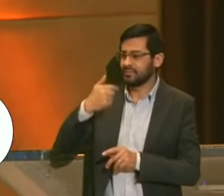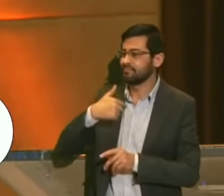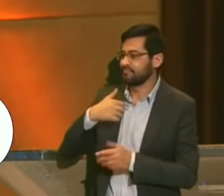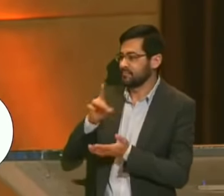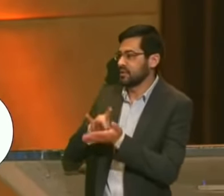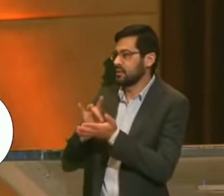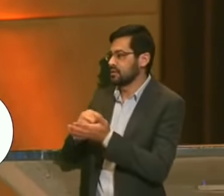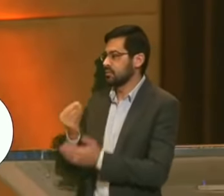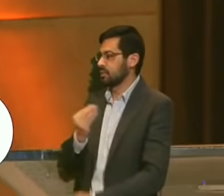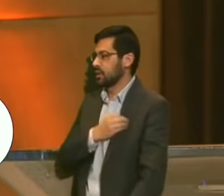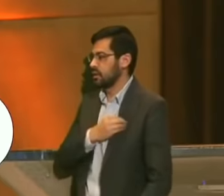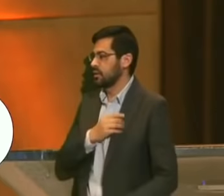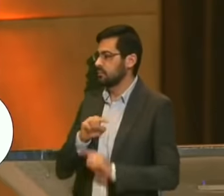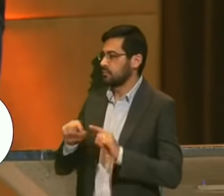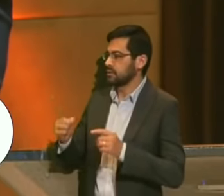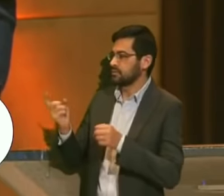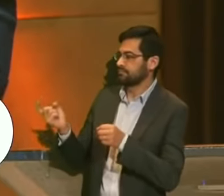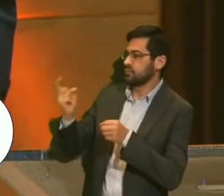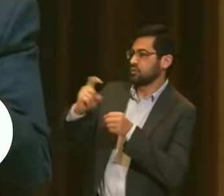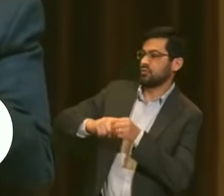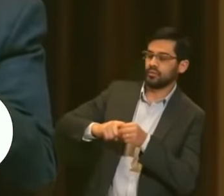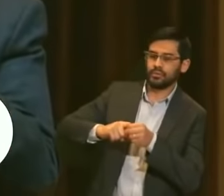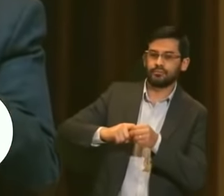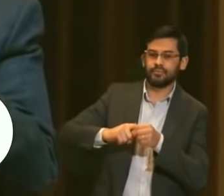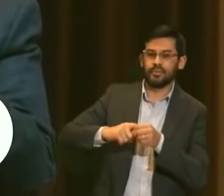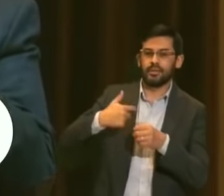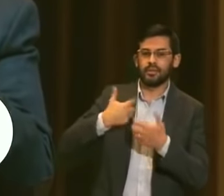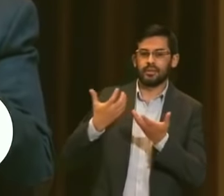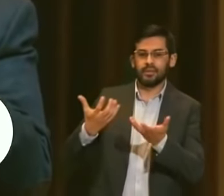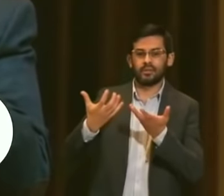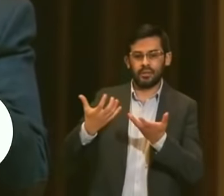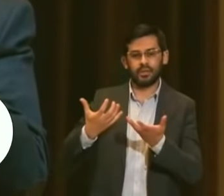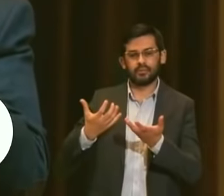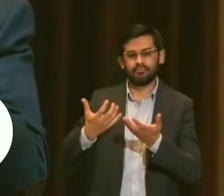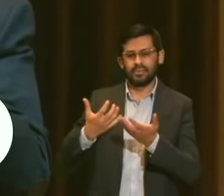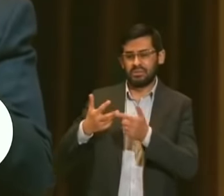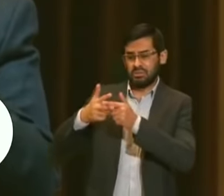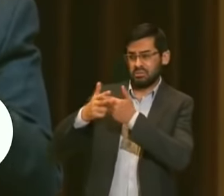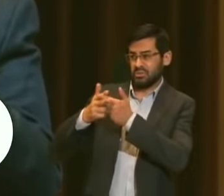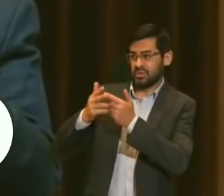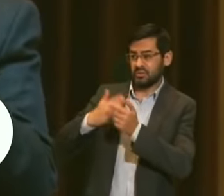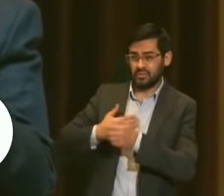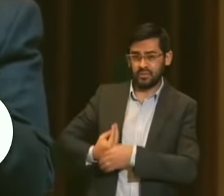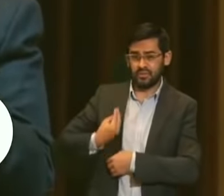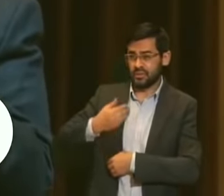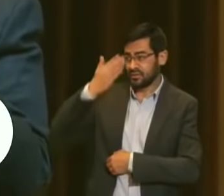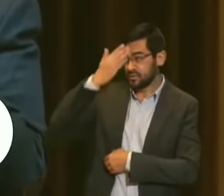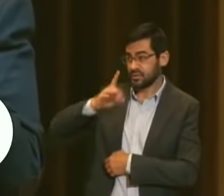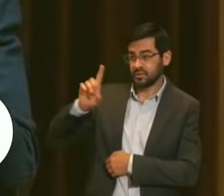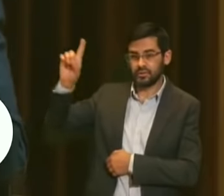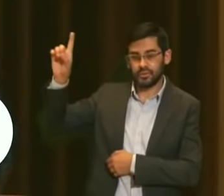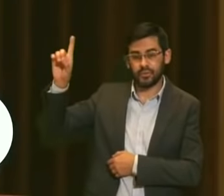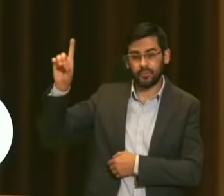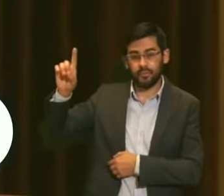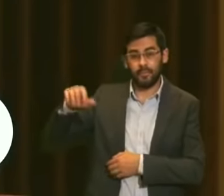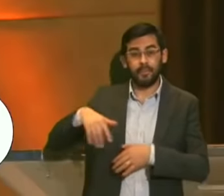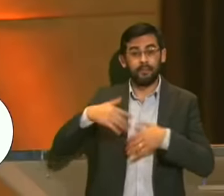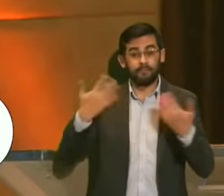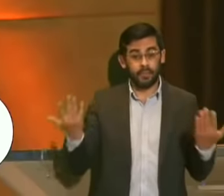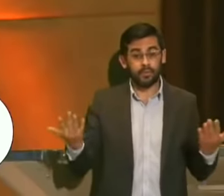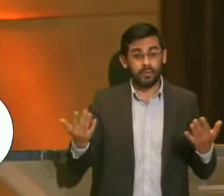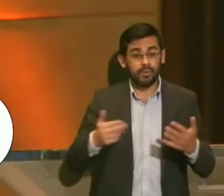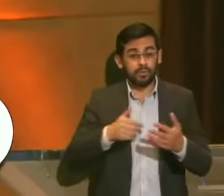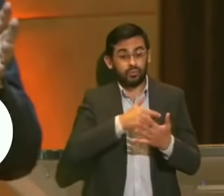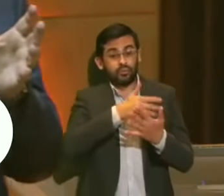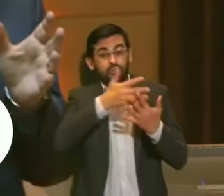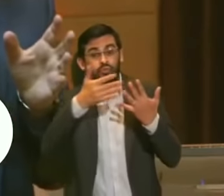pequei, mas estou de volta. Né? Eu quero me acertar com o Senhor. Queridos, essas são as